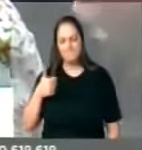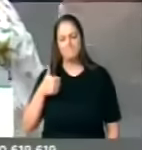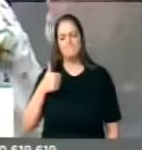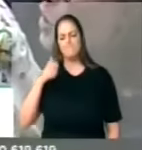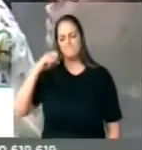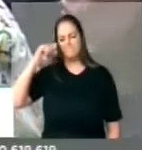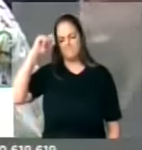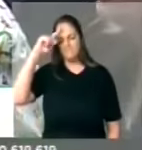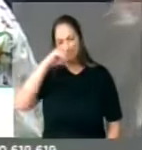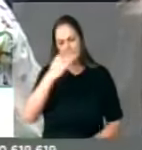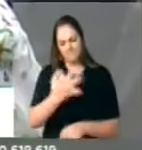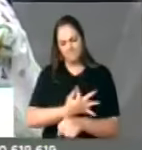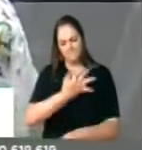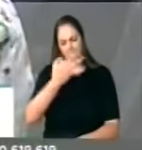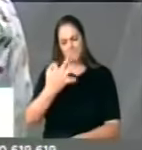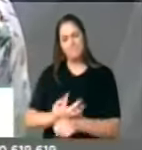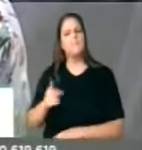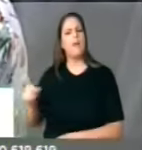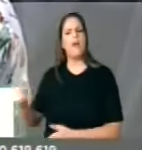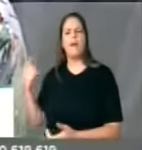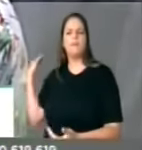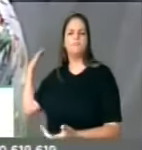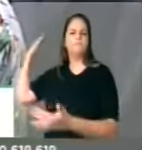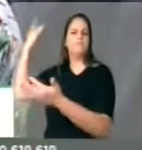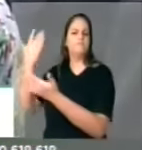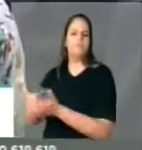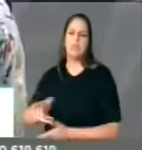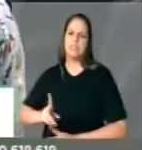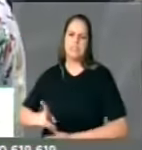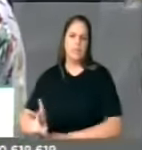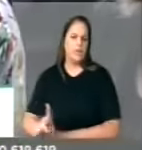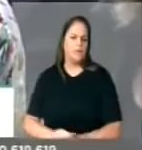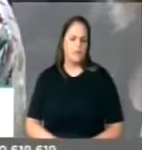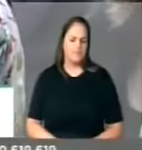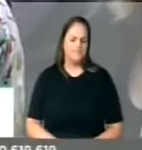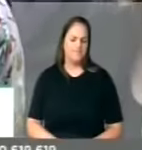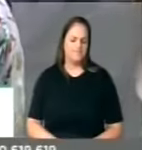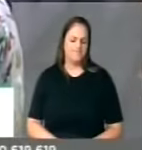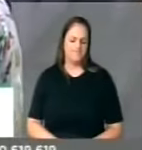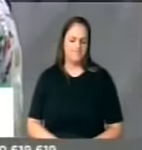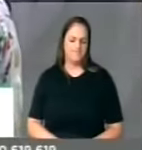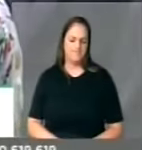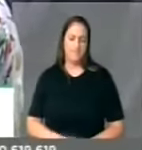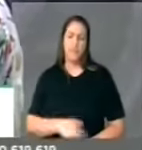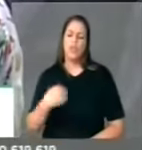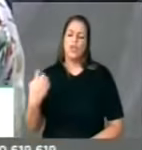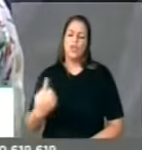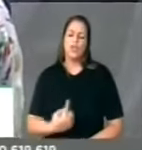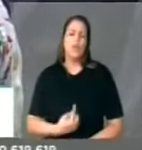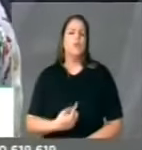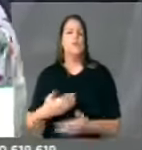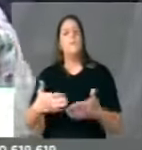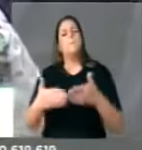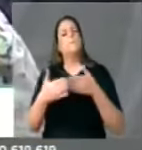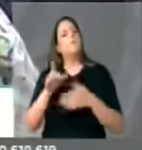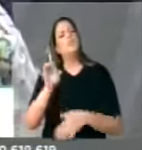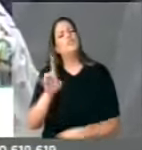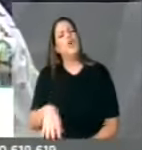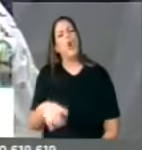símbolo de resistência. Pedimos então, senhor presidente, apenas um minuto de